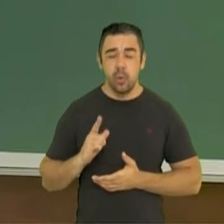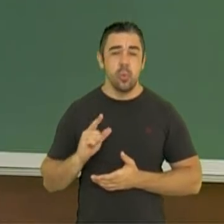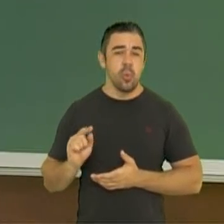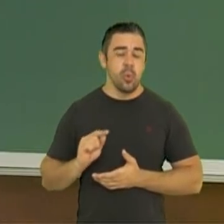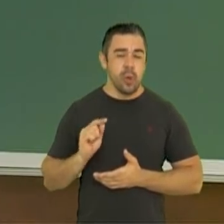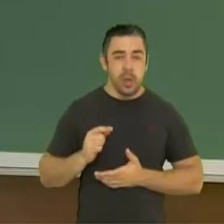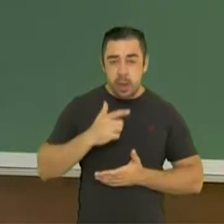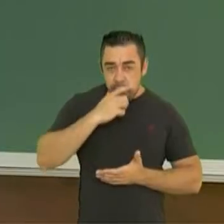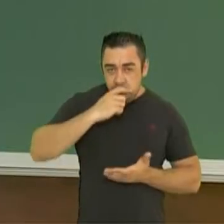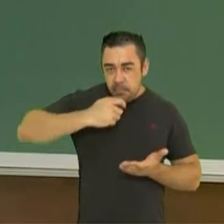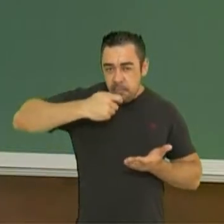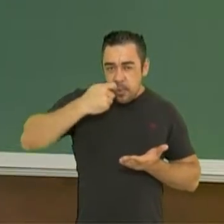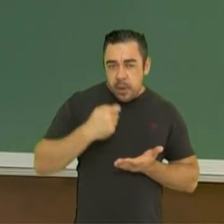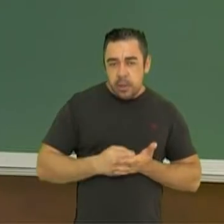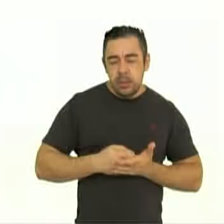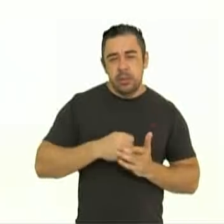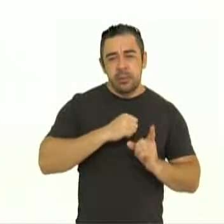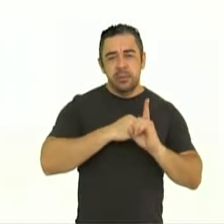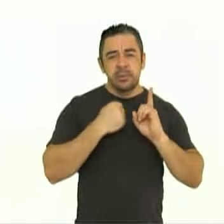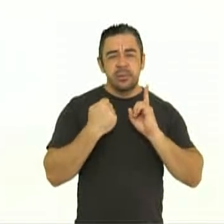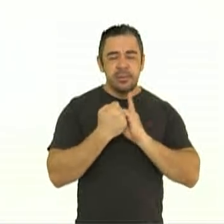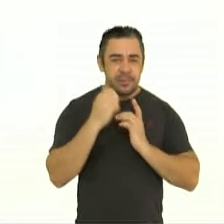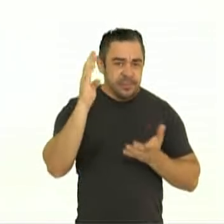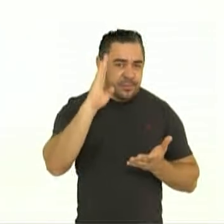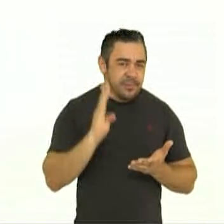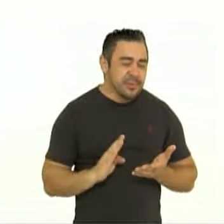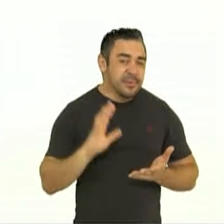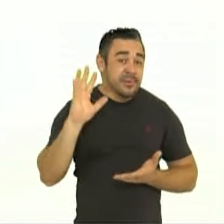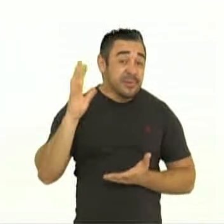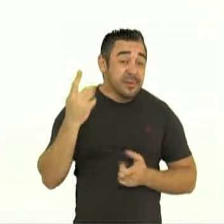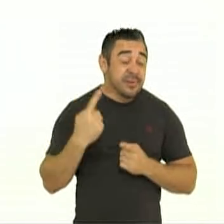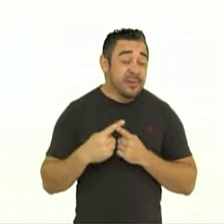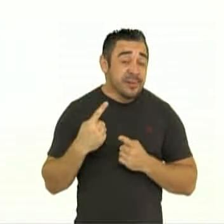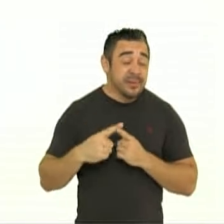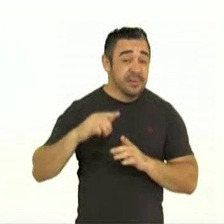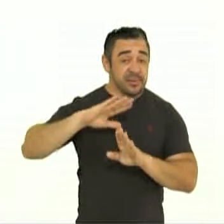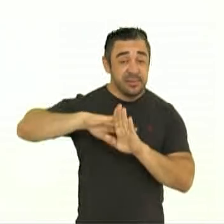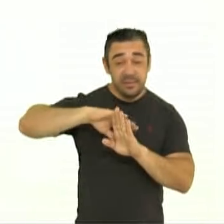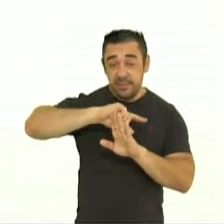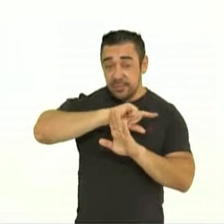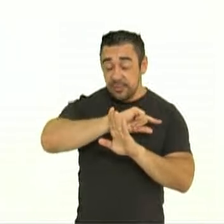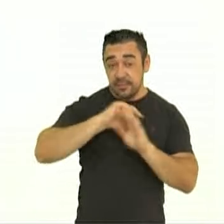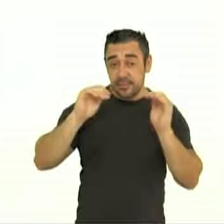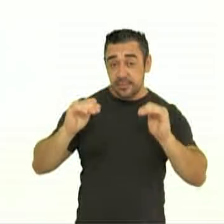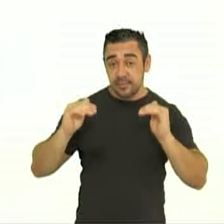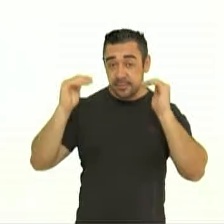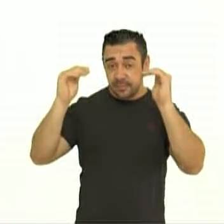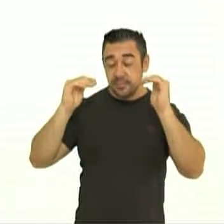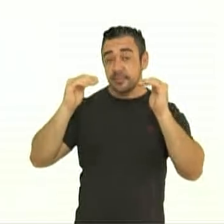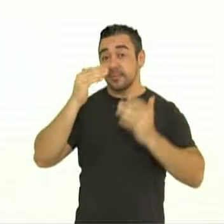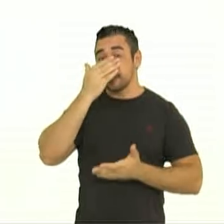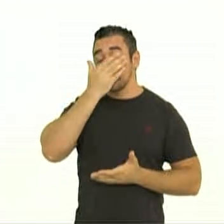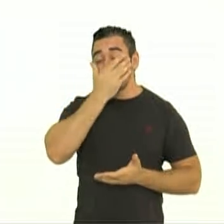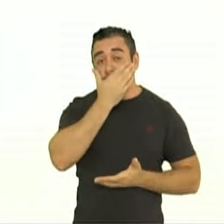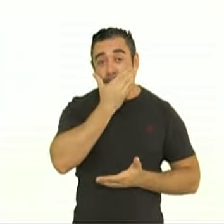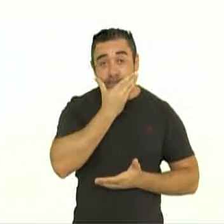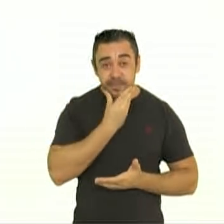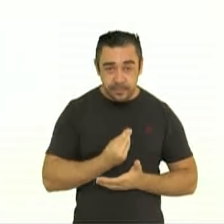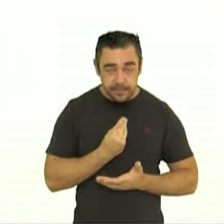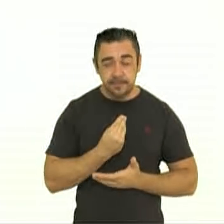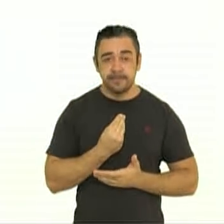do machismo na sociedade brasileira. Isso ocorre porque a ideologia da superioridade do gênero masculino